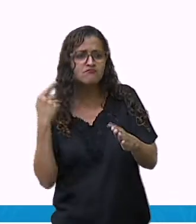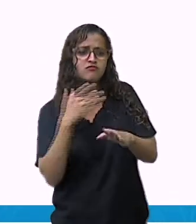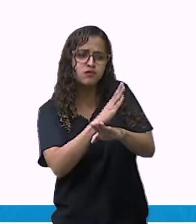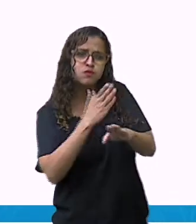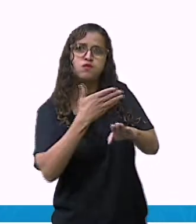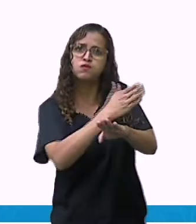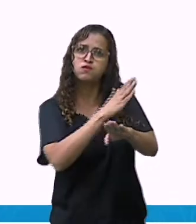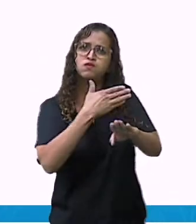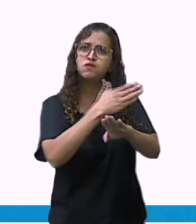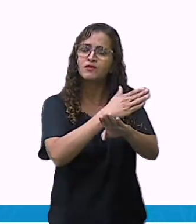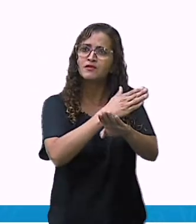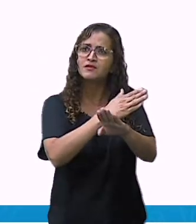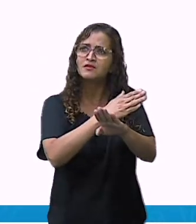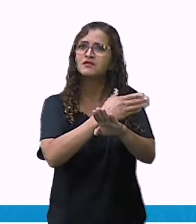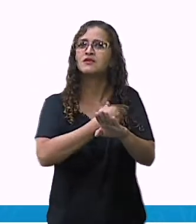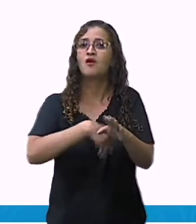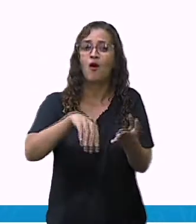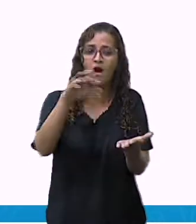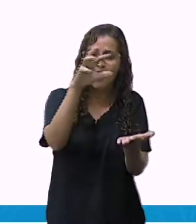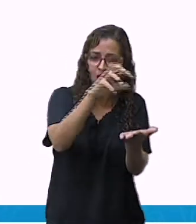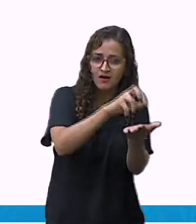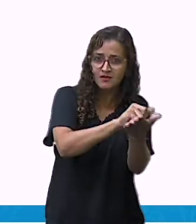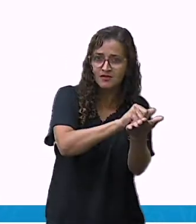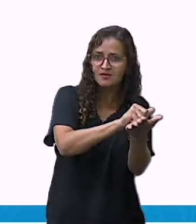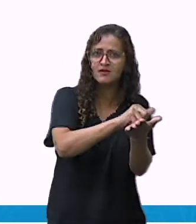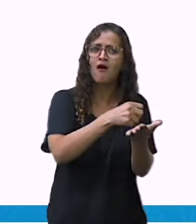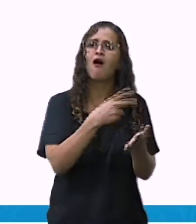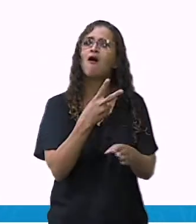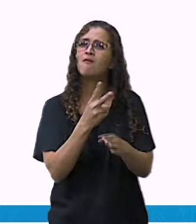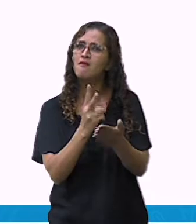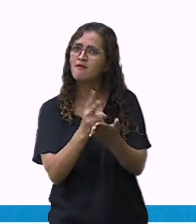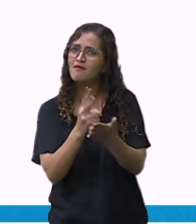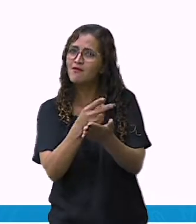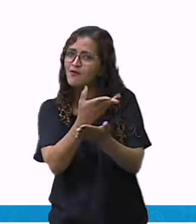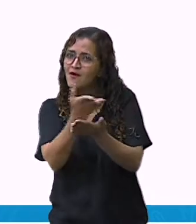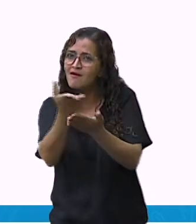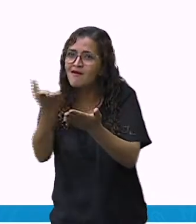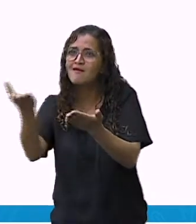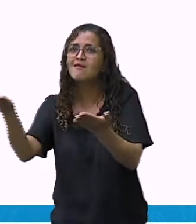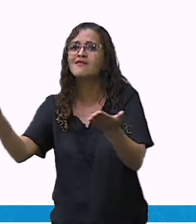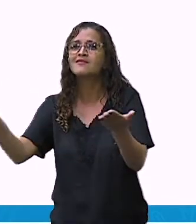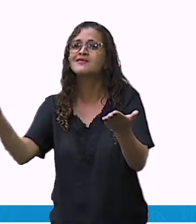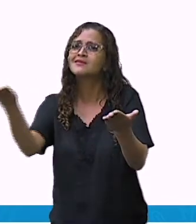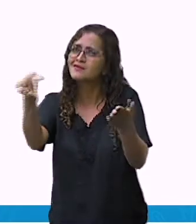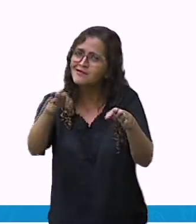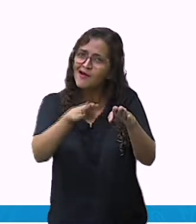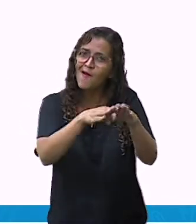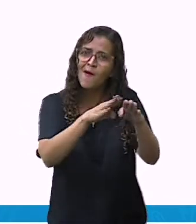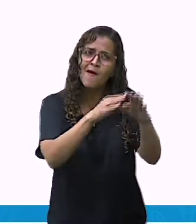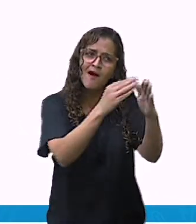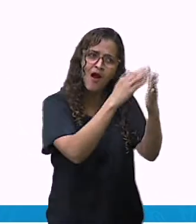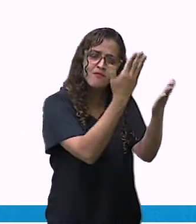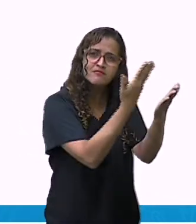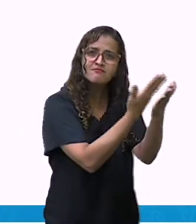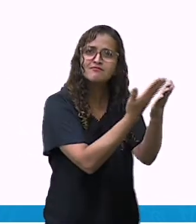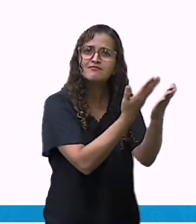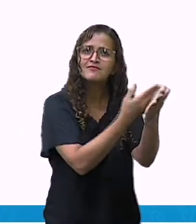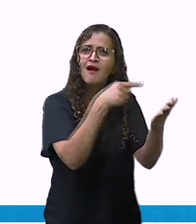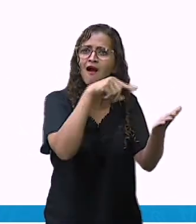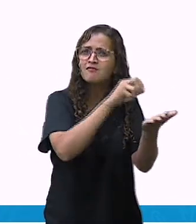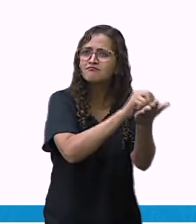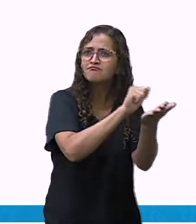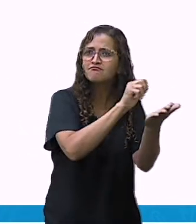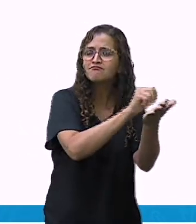estabelecimento de ensino. É o caso de vocês, estão matriculados numa escola